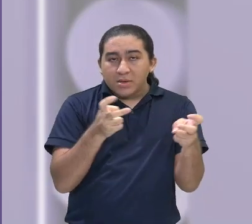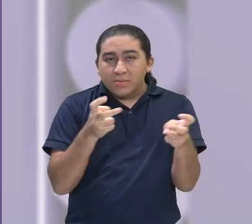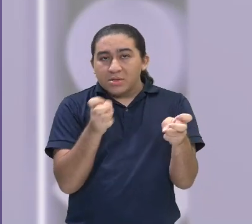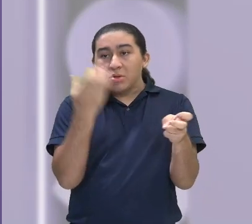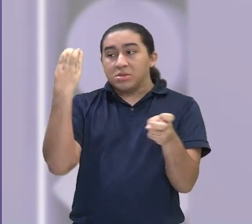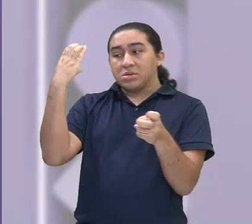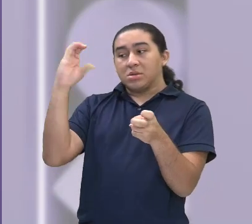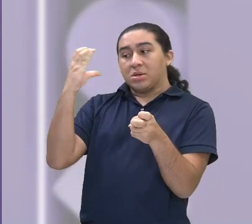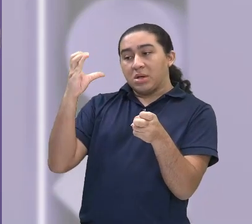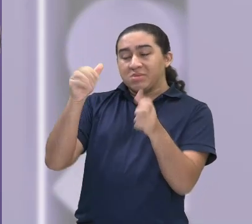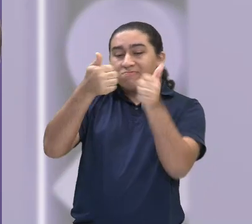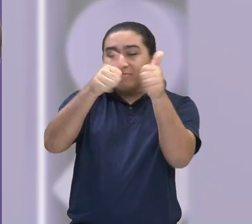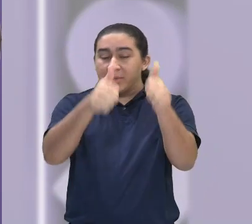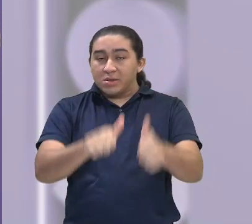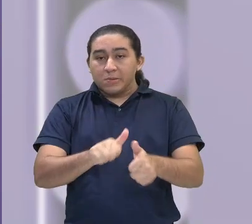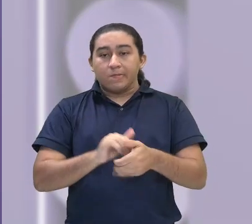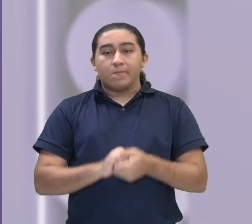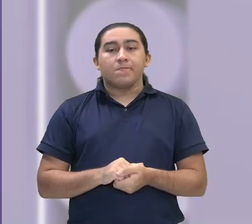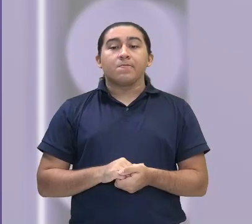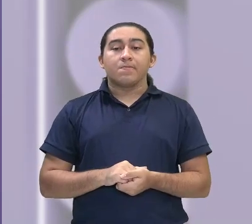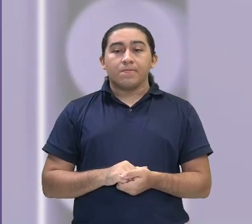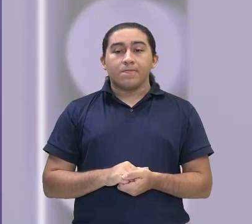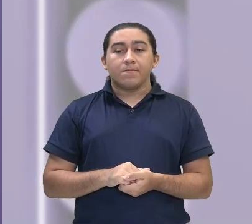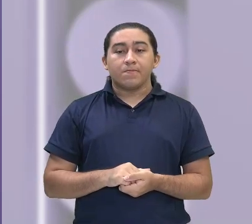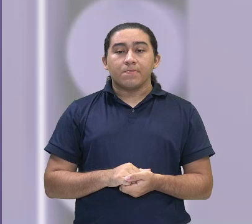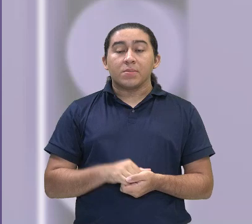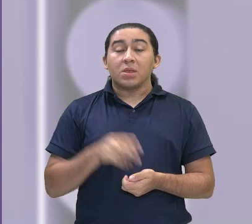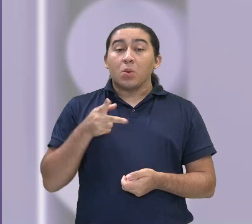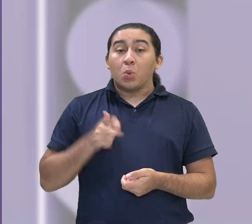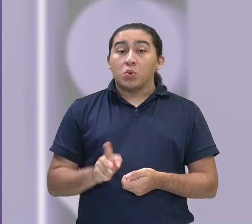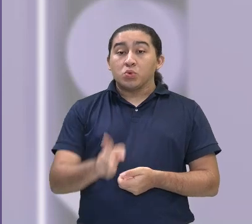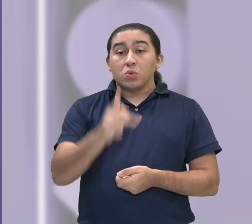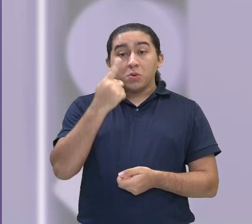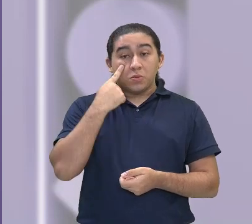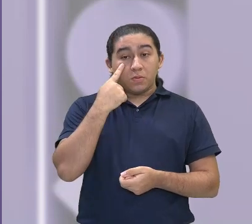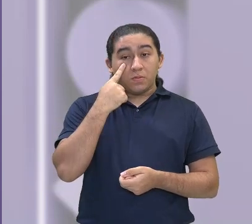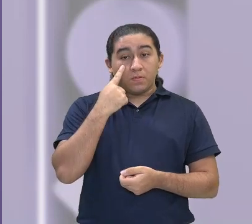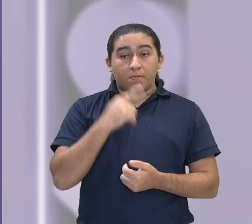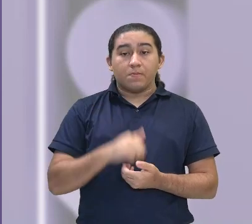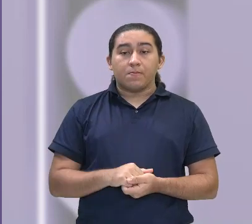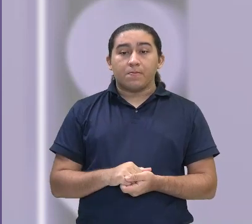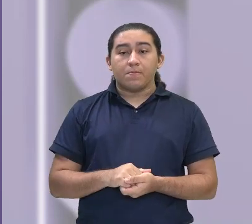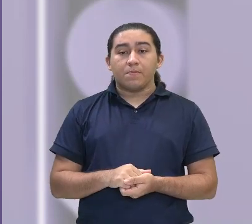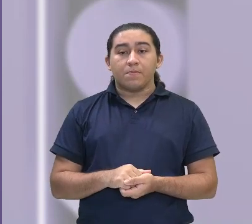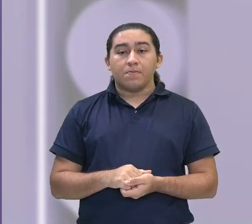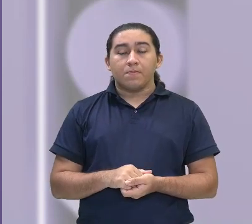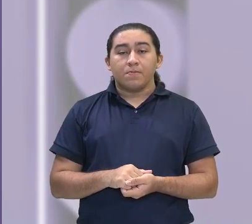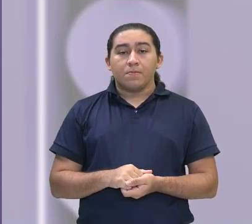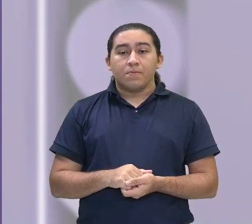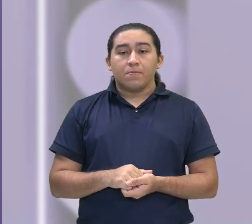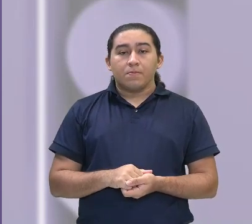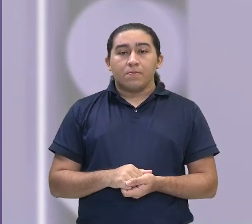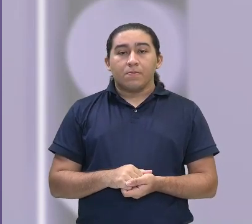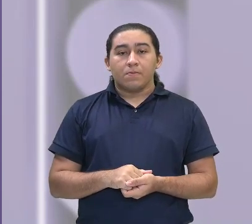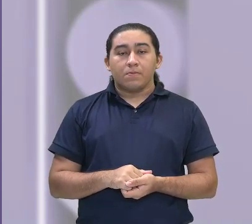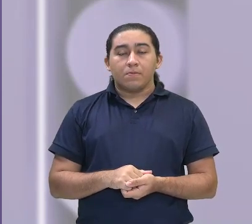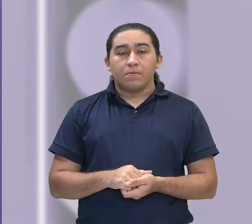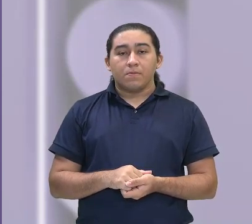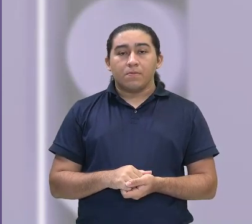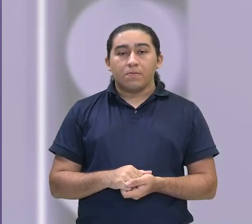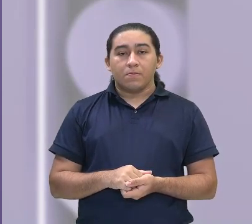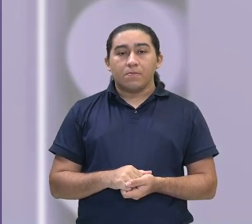científica, né? Vamos continuando aqui a nossa revisão, vamos ver agora como os símbolos,